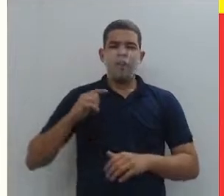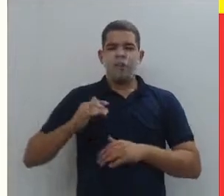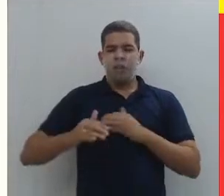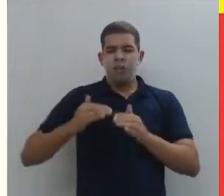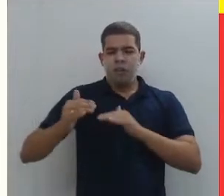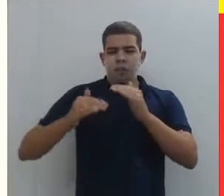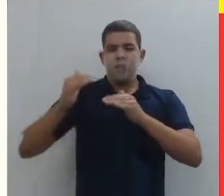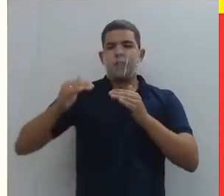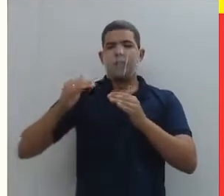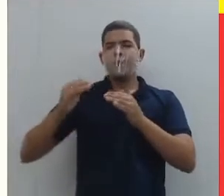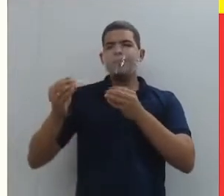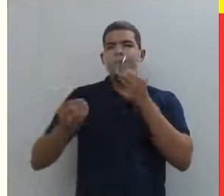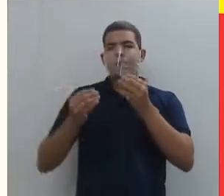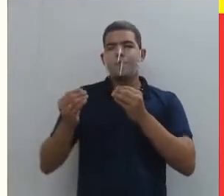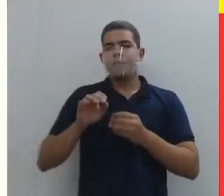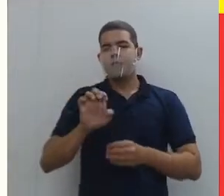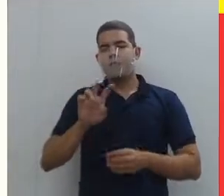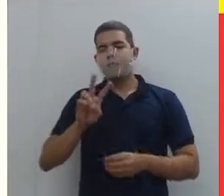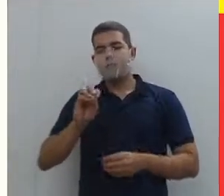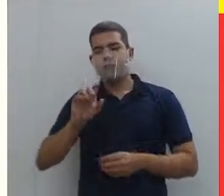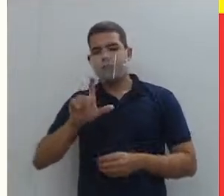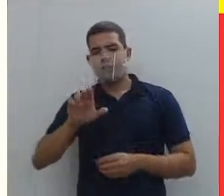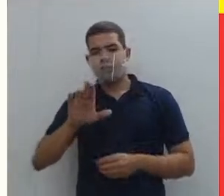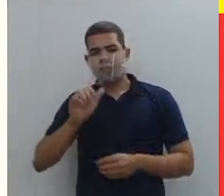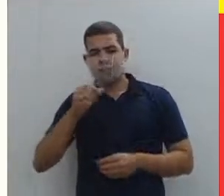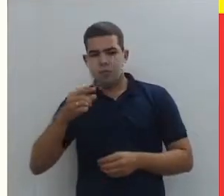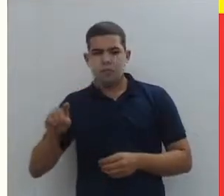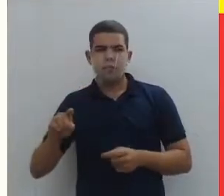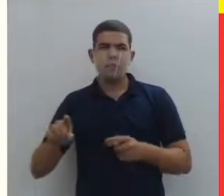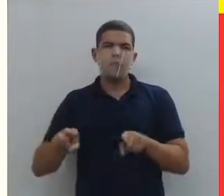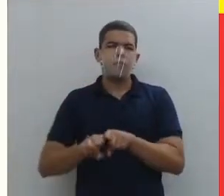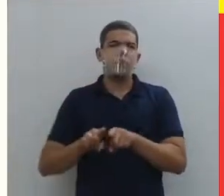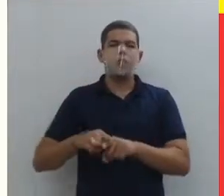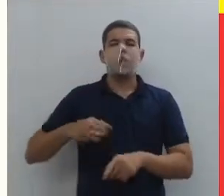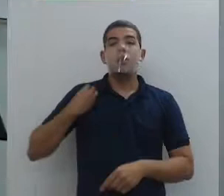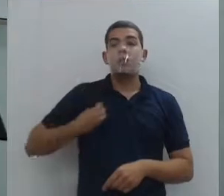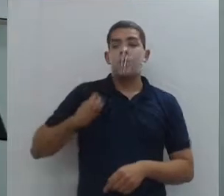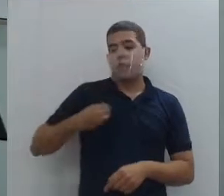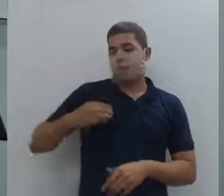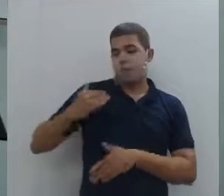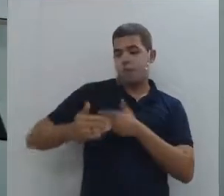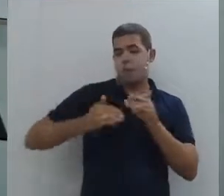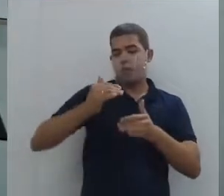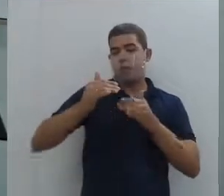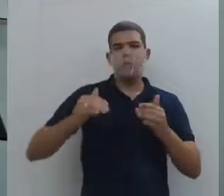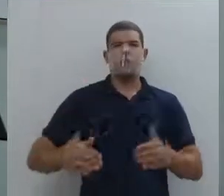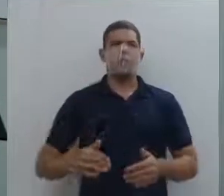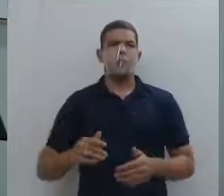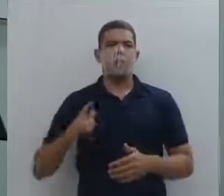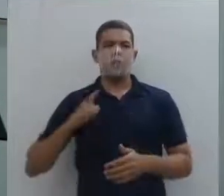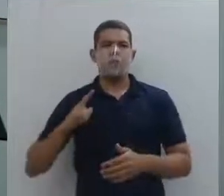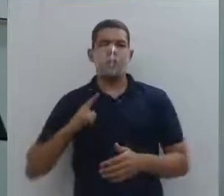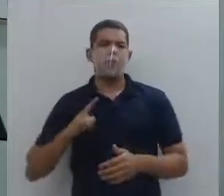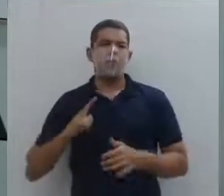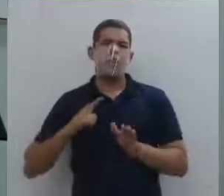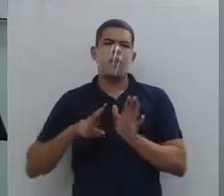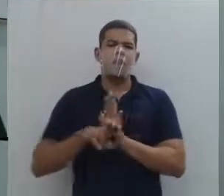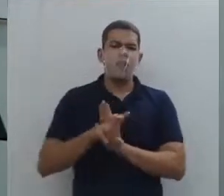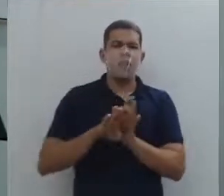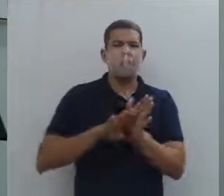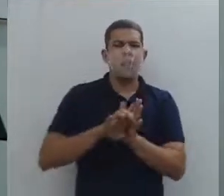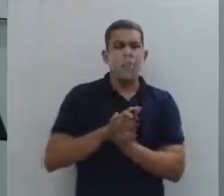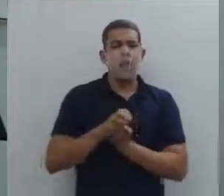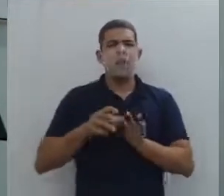a gente vai começar a entender o processo evolutivo dos seres vivos, aí a gente vai começar dos vírus, bactérias,